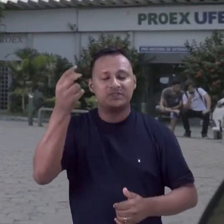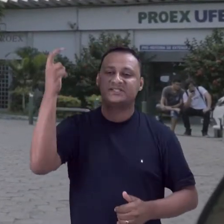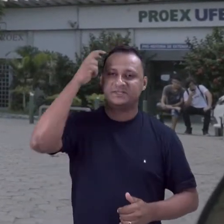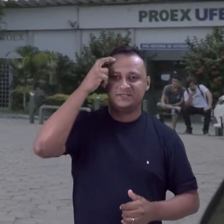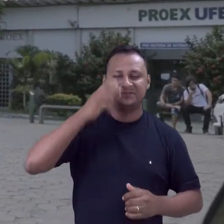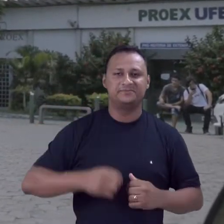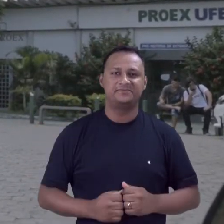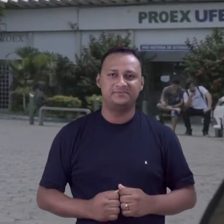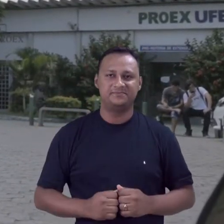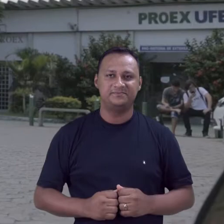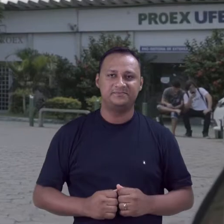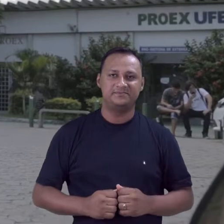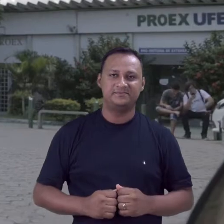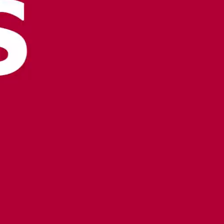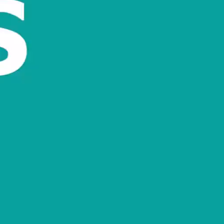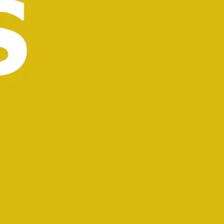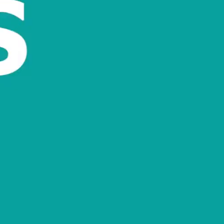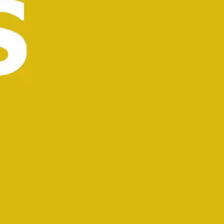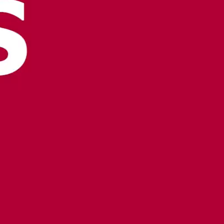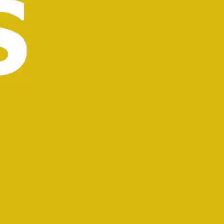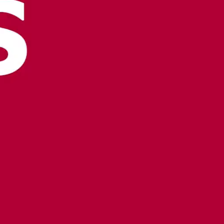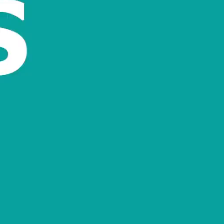e acadêmicos da universidade.